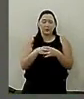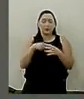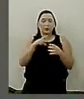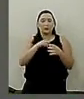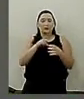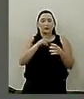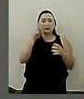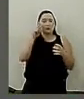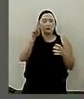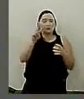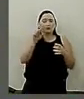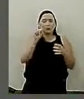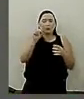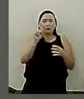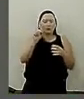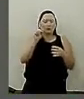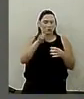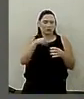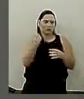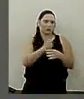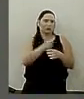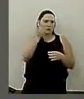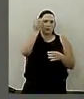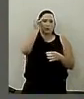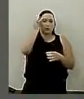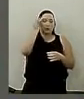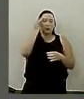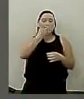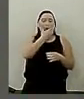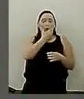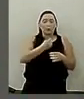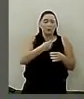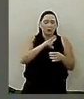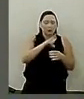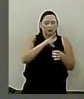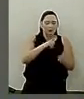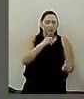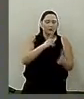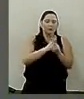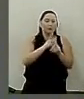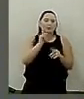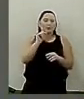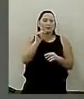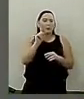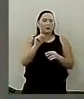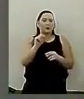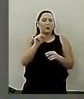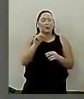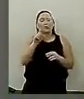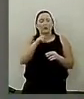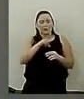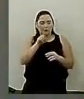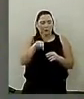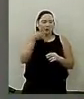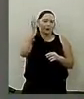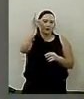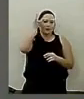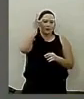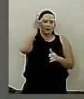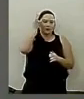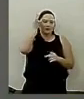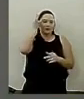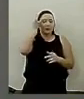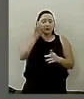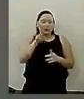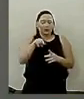Diante do inexplicável, o homem descobriu e criou aquilo que nós chamamos de fé.